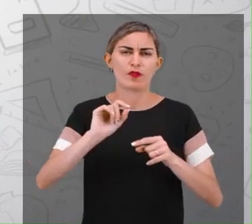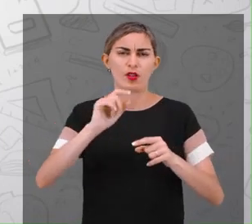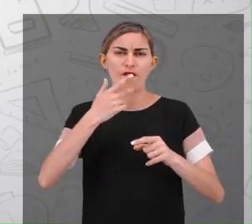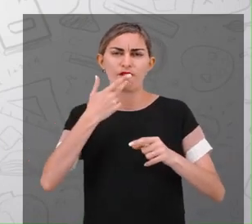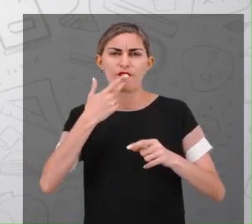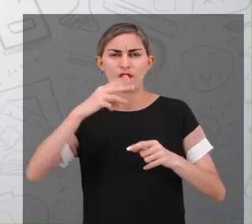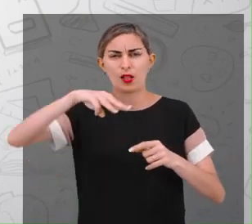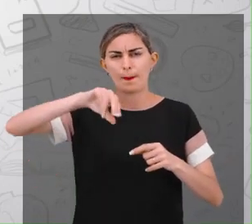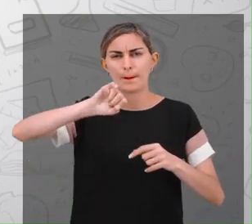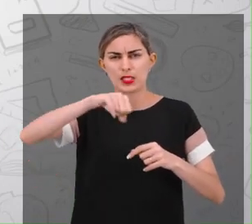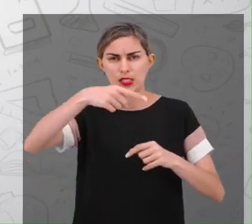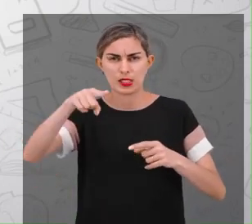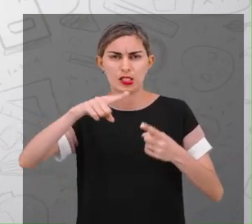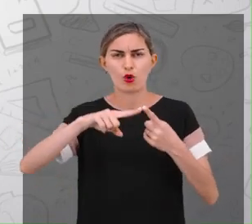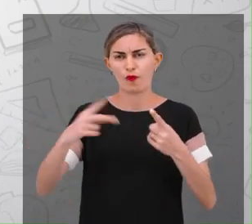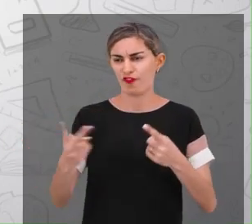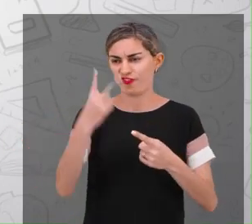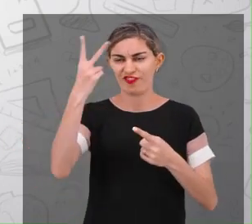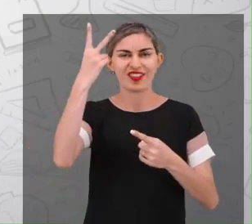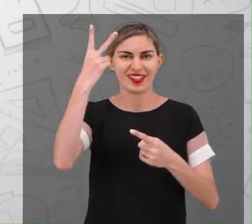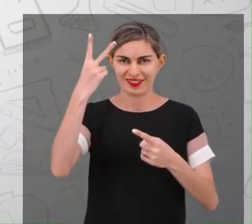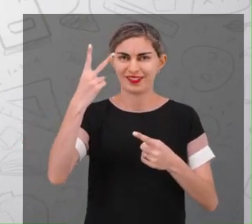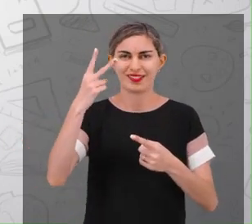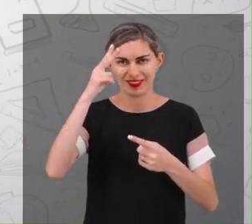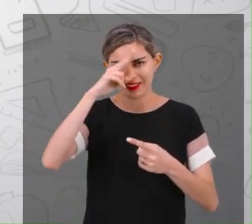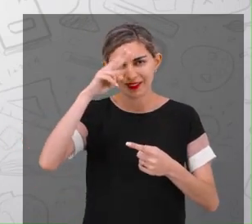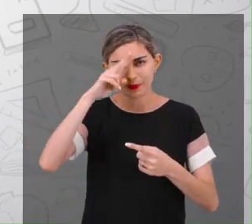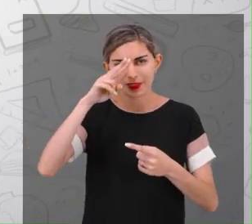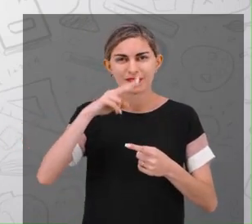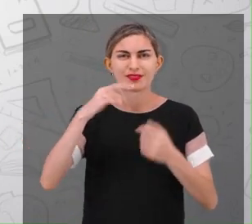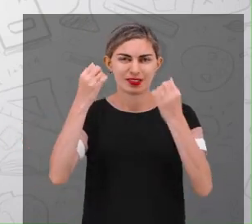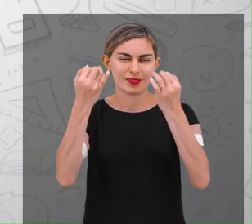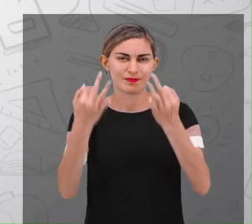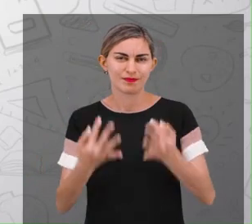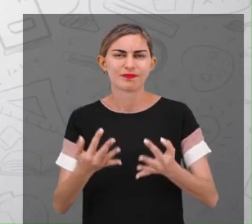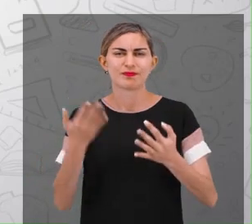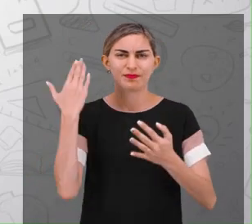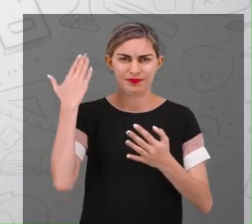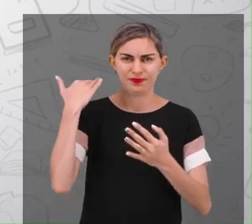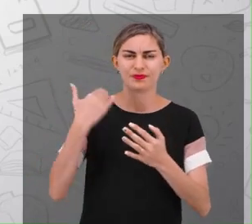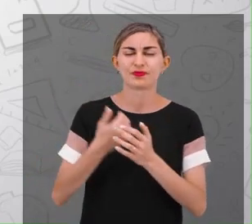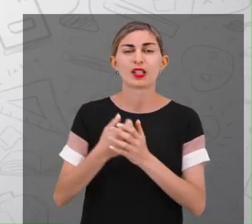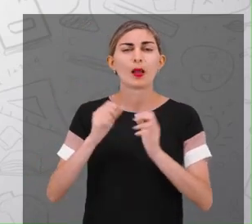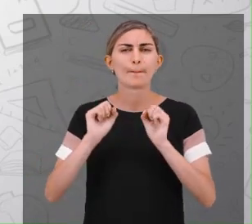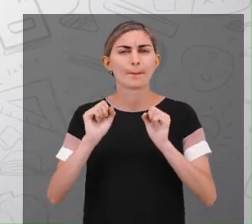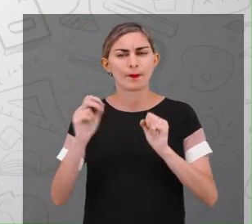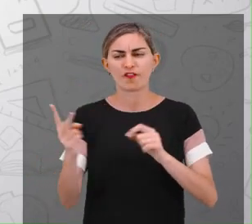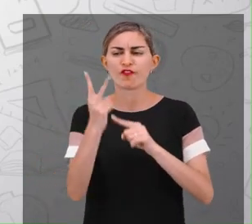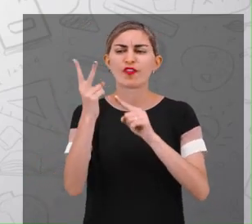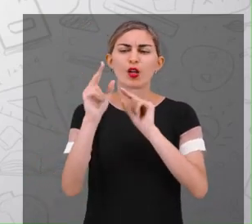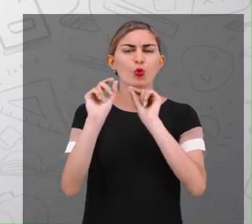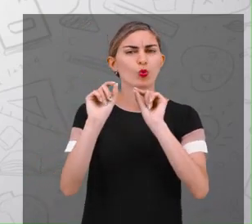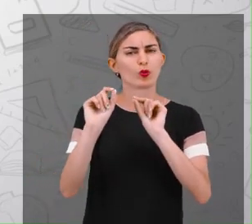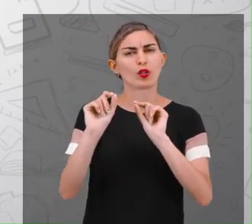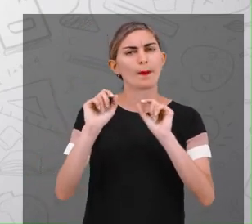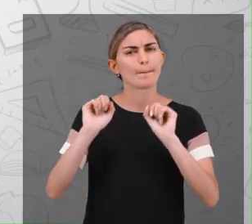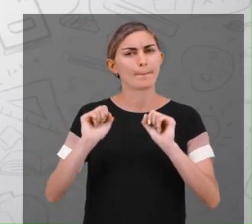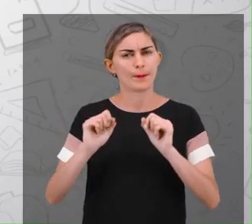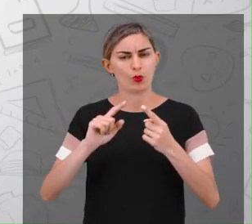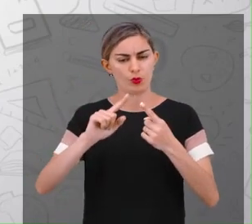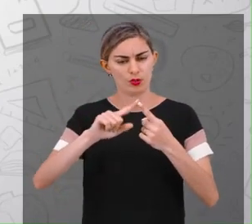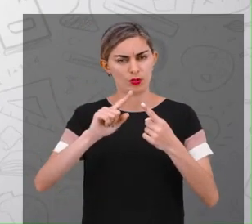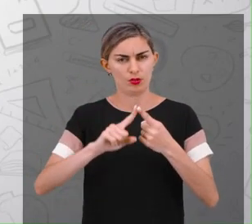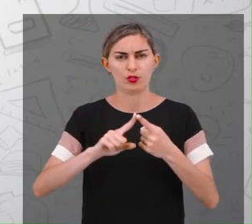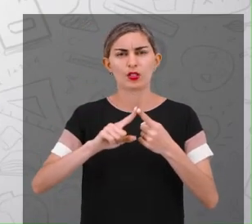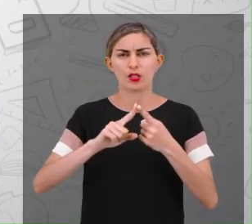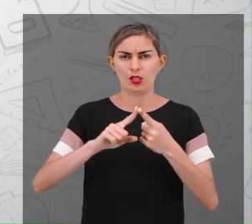referimos à missão, visão e valores, não é mesmo? Então, o valor ele pode ser dividido de duas formas. Valor